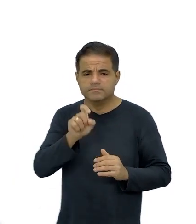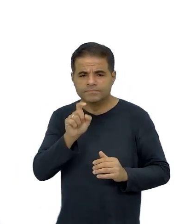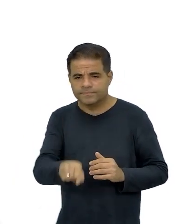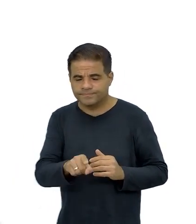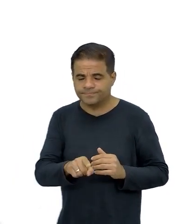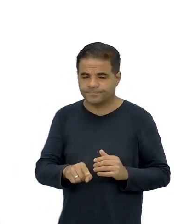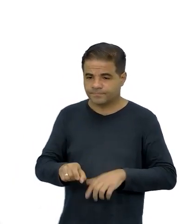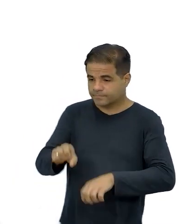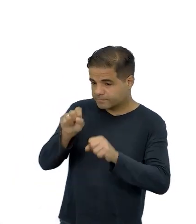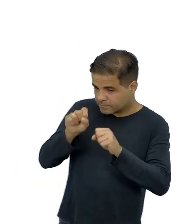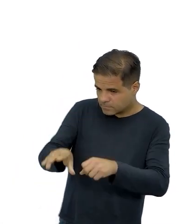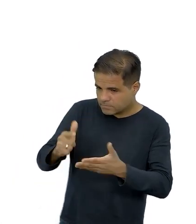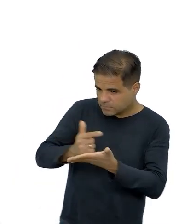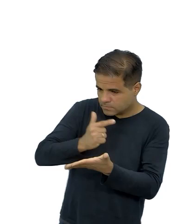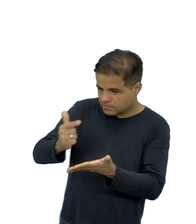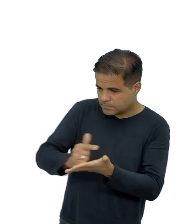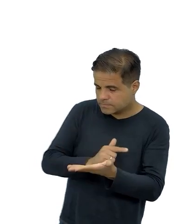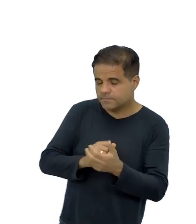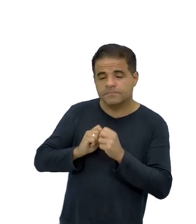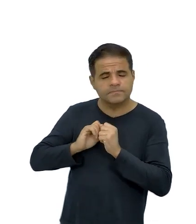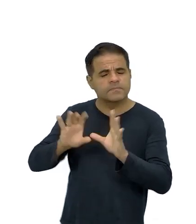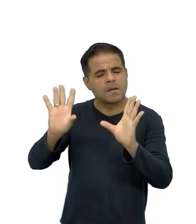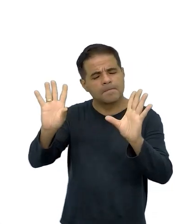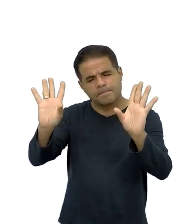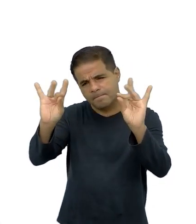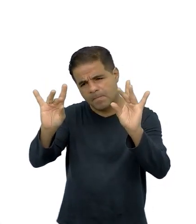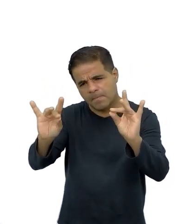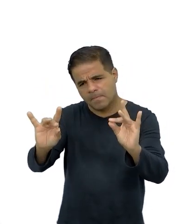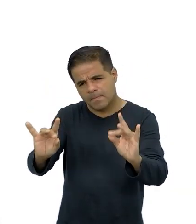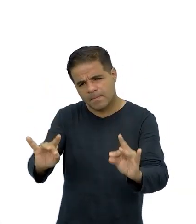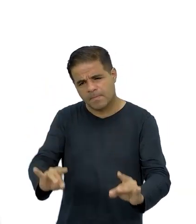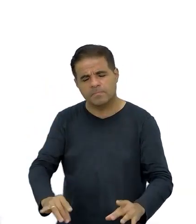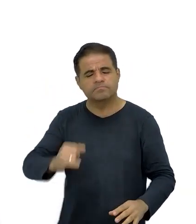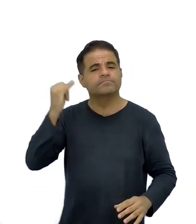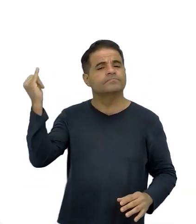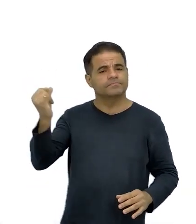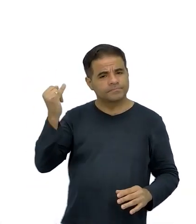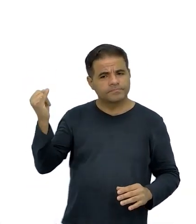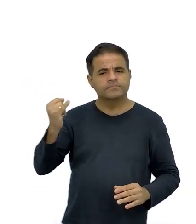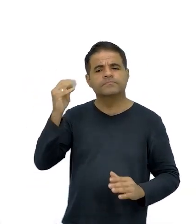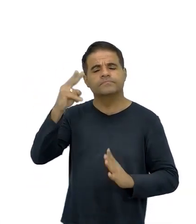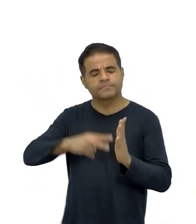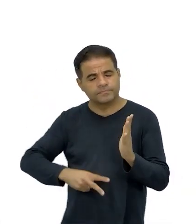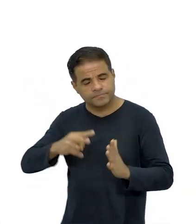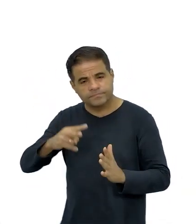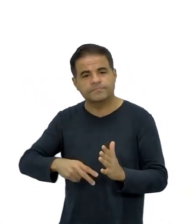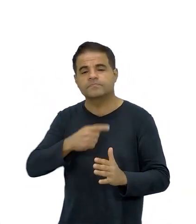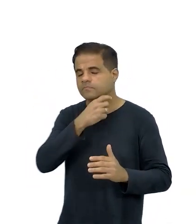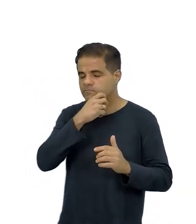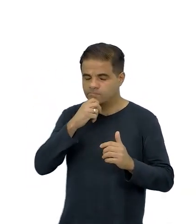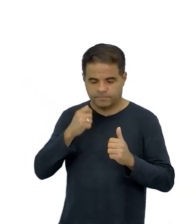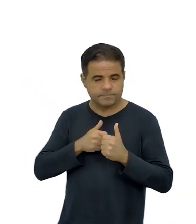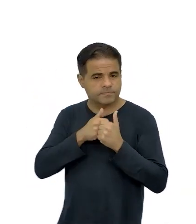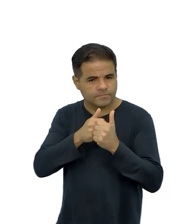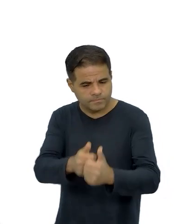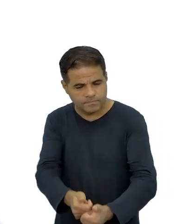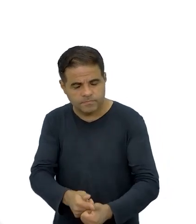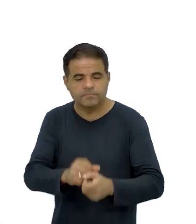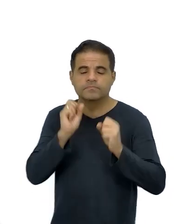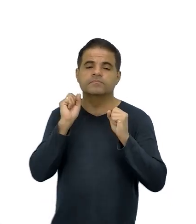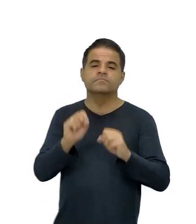professor, essas orientações estão bem detalhadas. E é importante a leitura, como também seguir essas